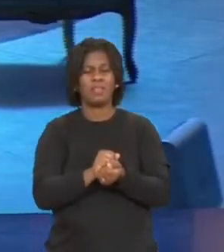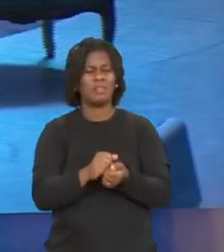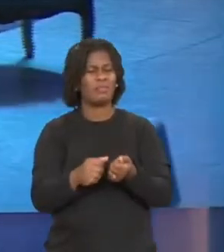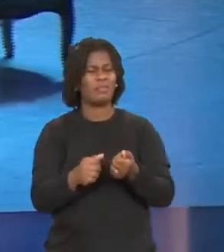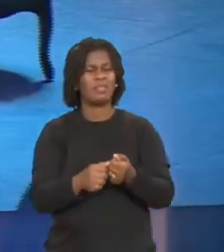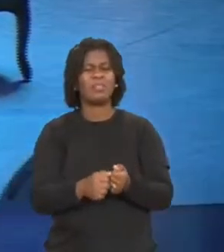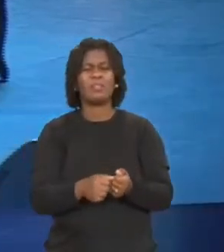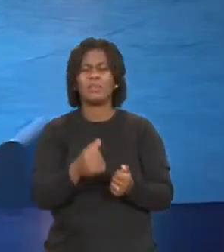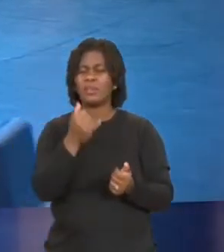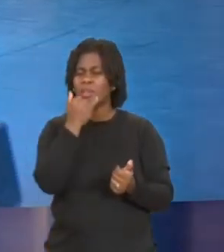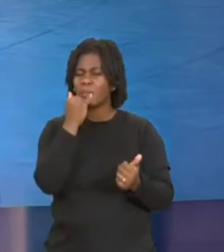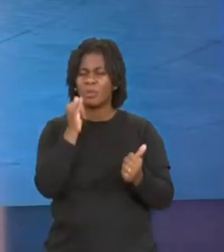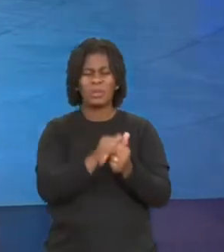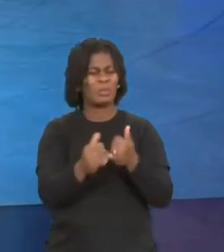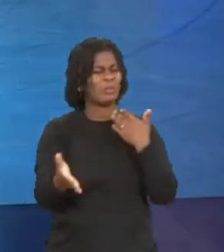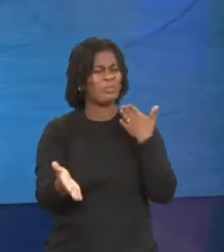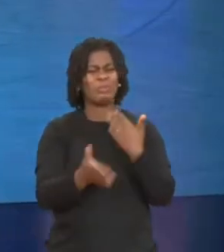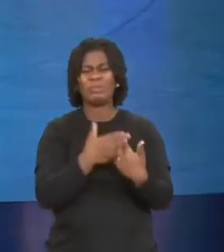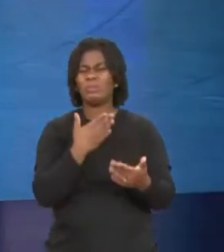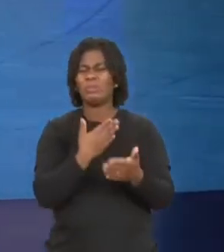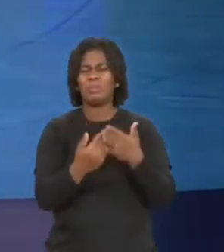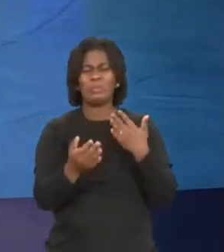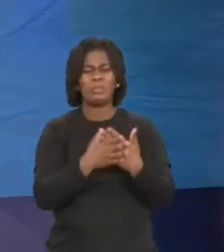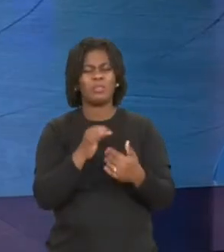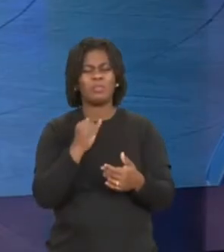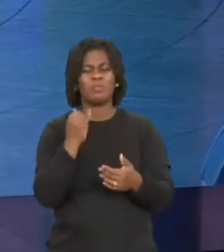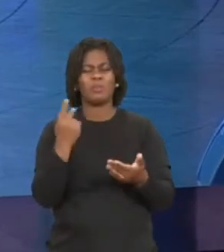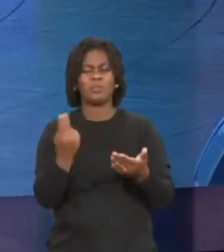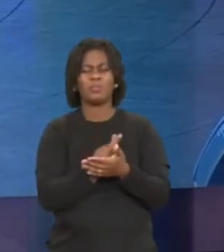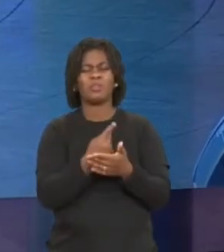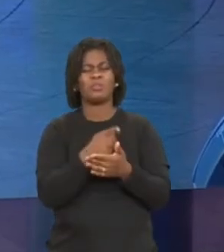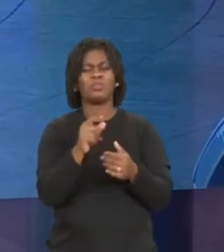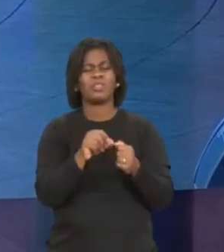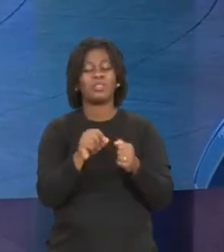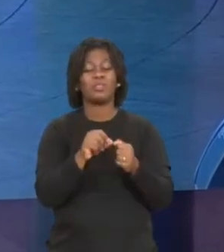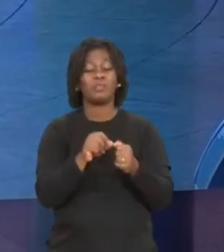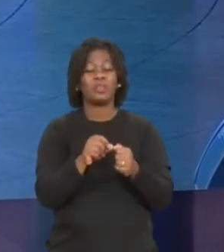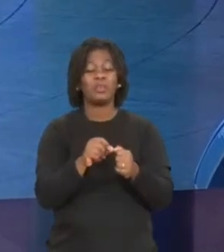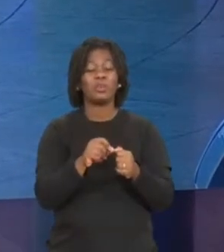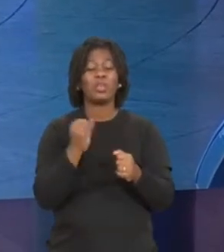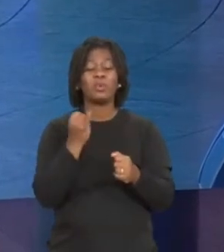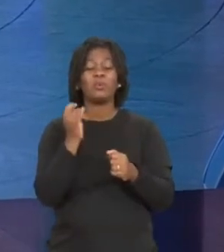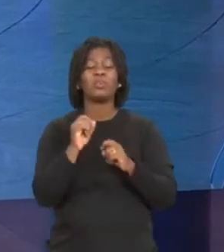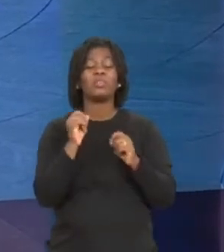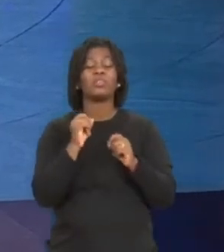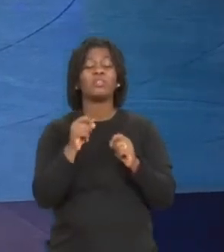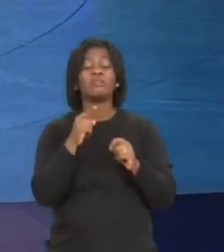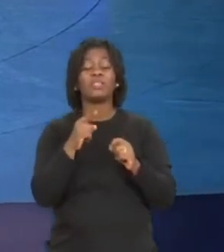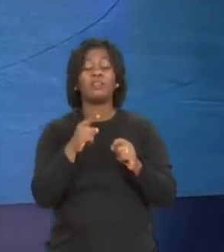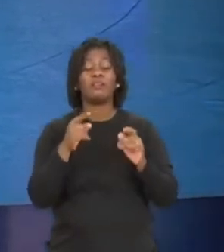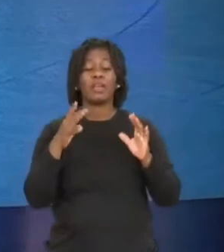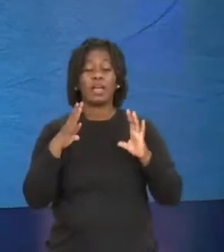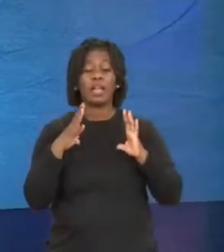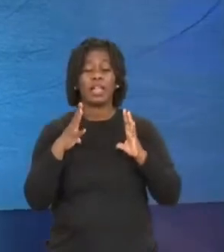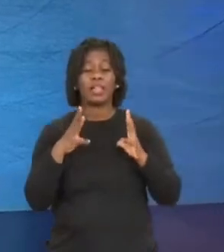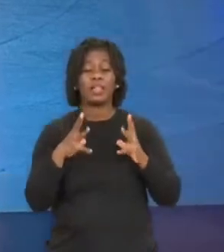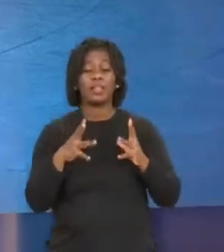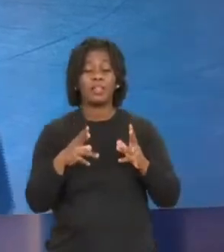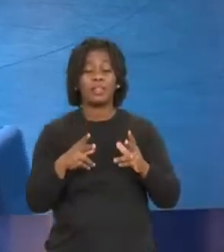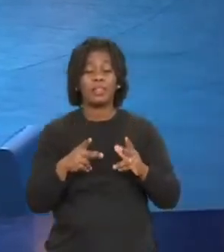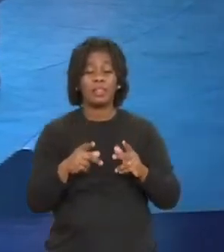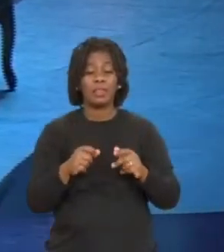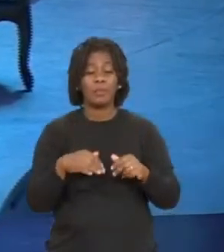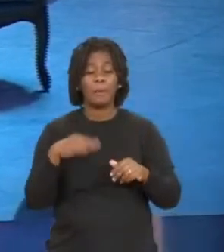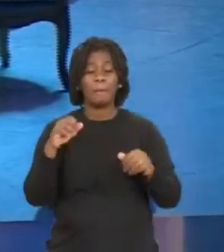erros que você cometeu durante toda a sua vida, o que importa é que hoje você vai ficar mais alvo que a neve. Hoje você